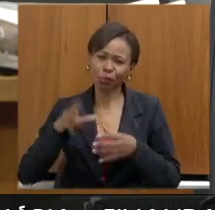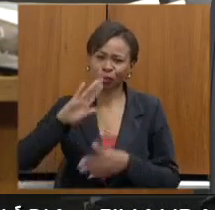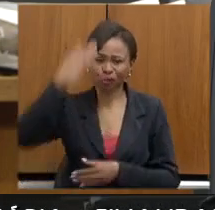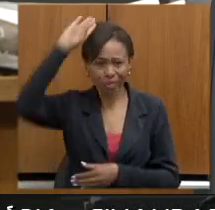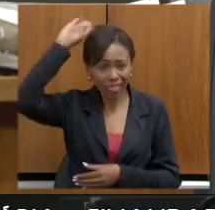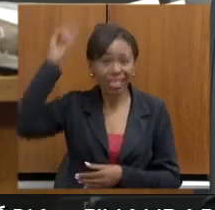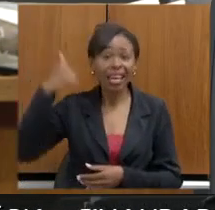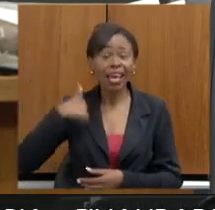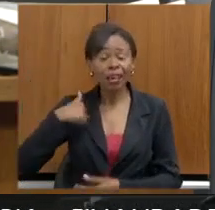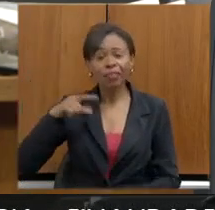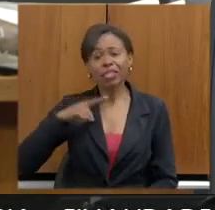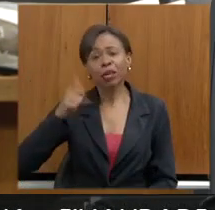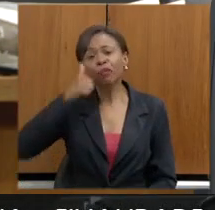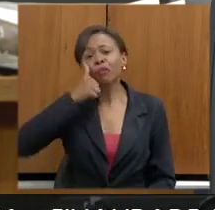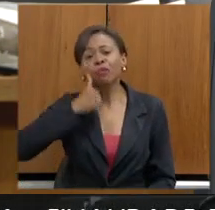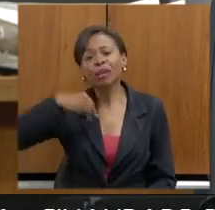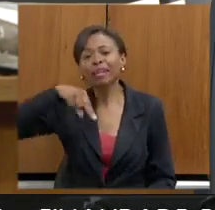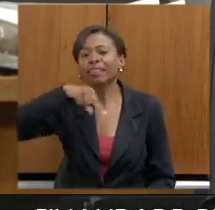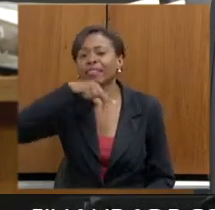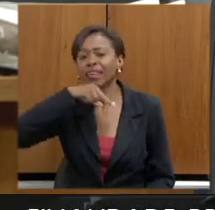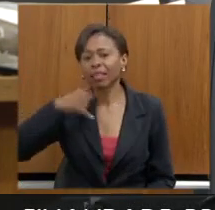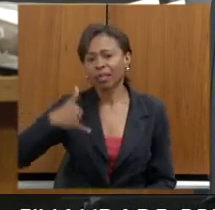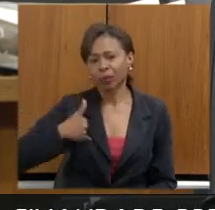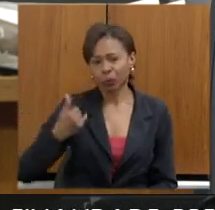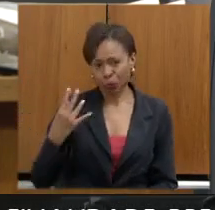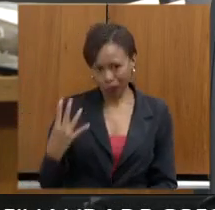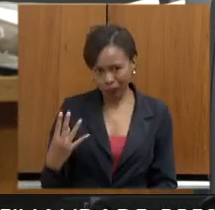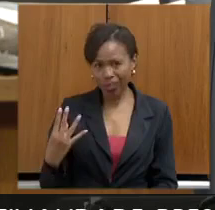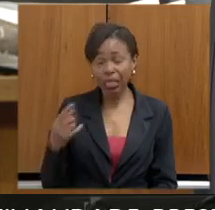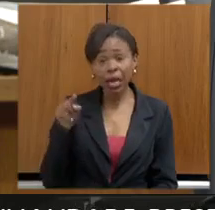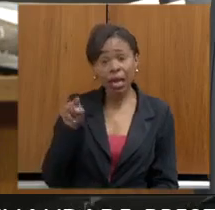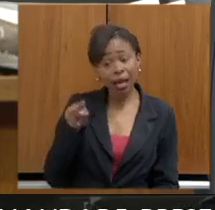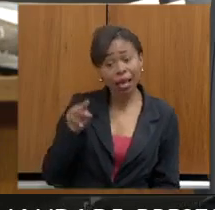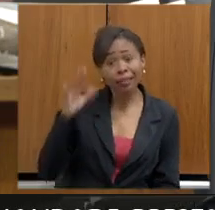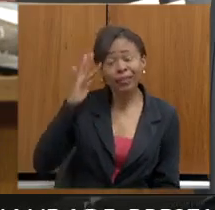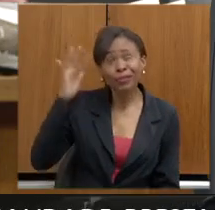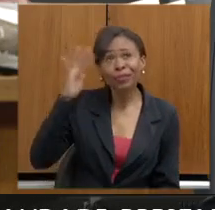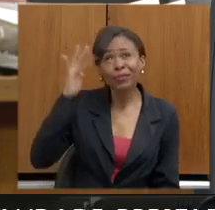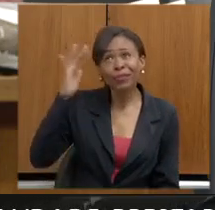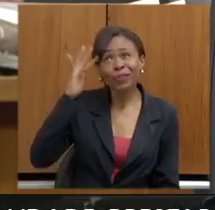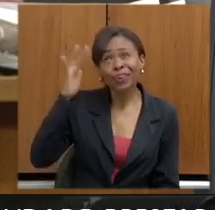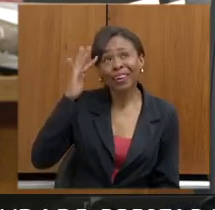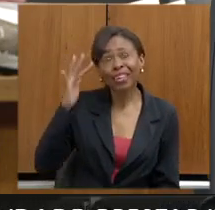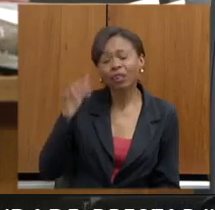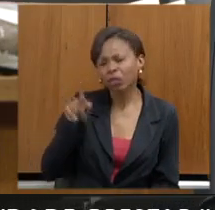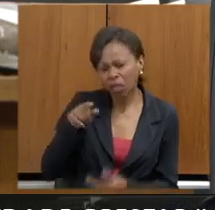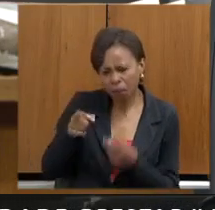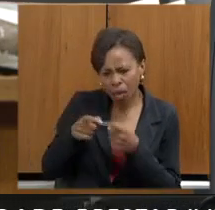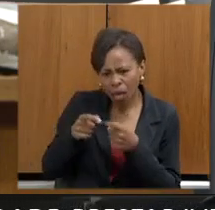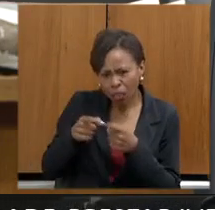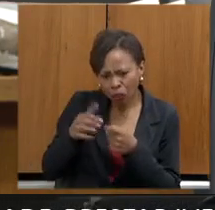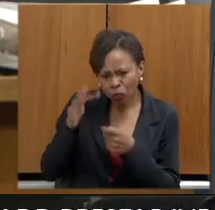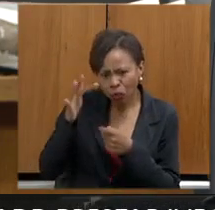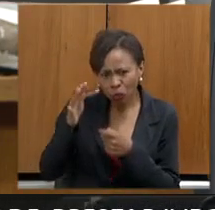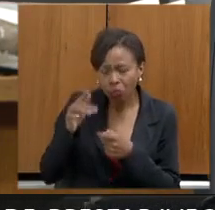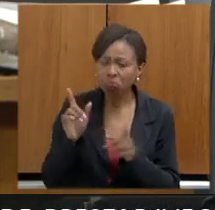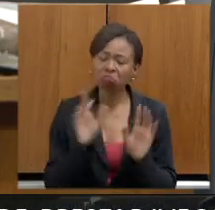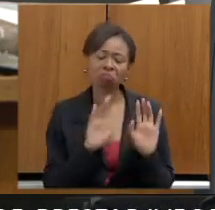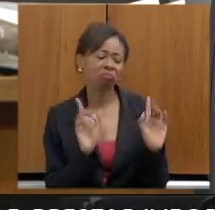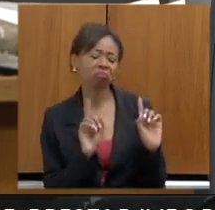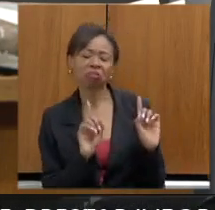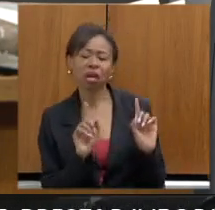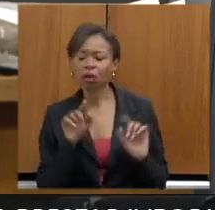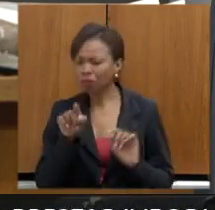que eu tenho uma neta de 4 anos e o sonho dela se vai ser médica Beatriz não